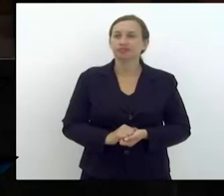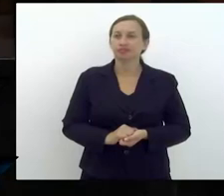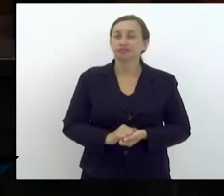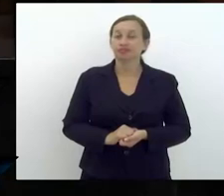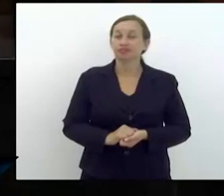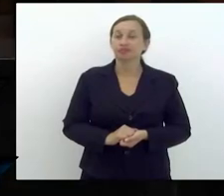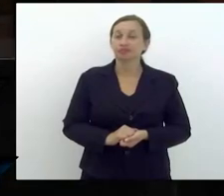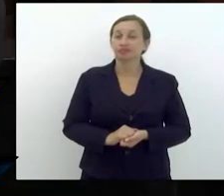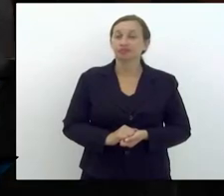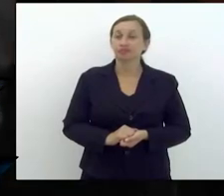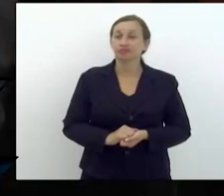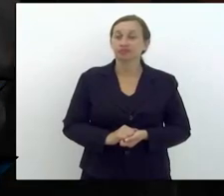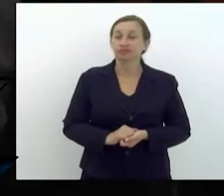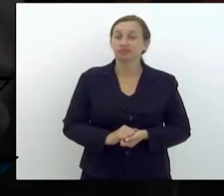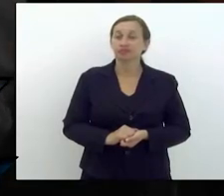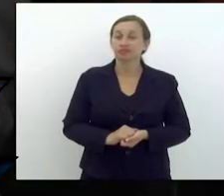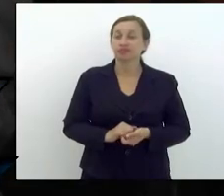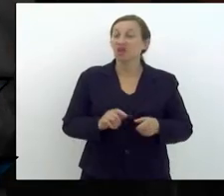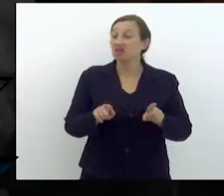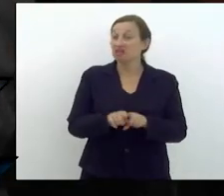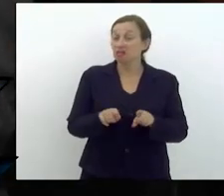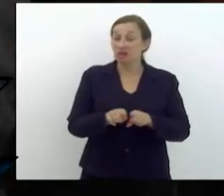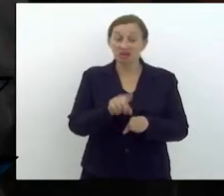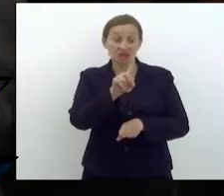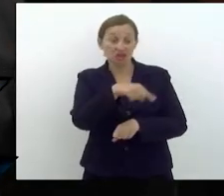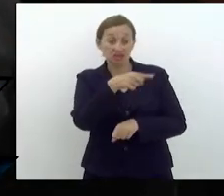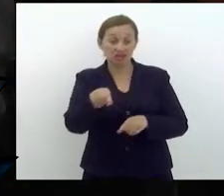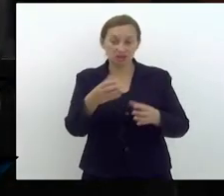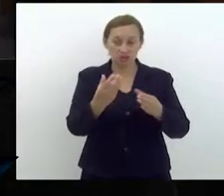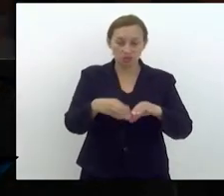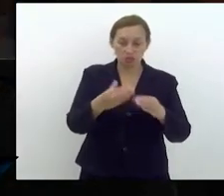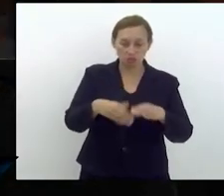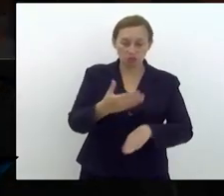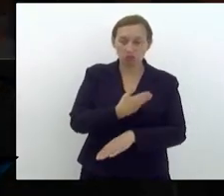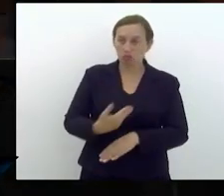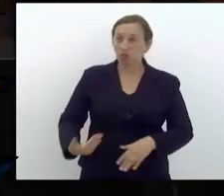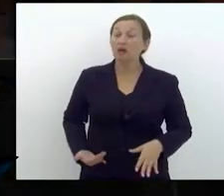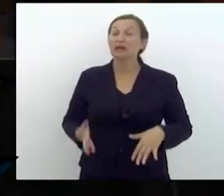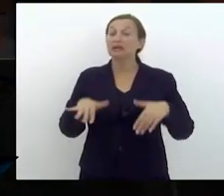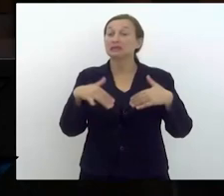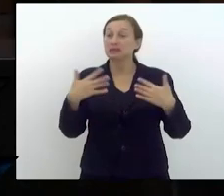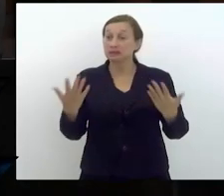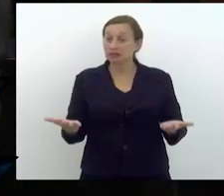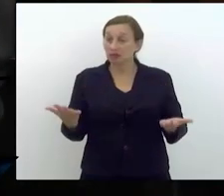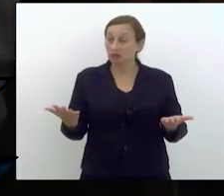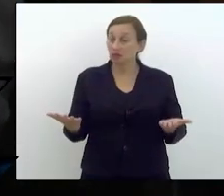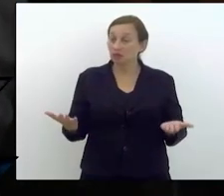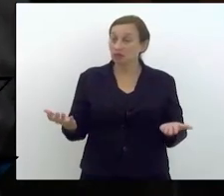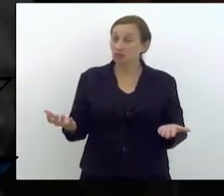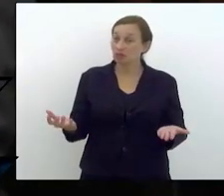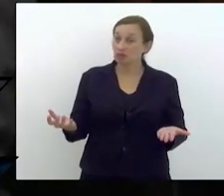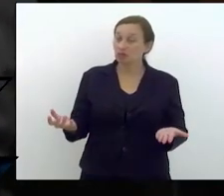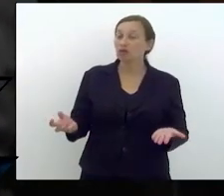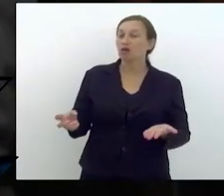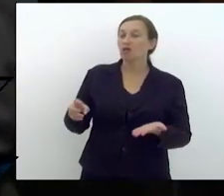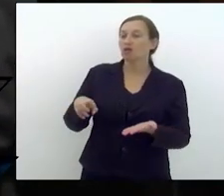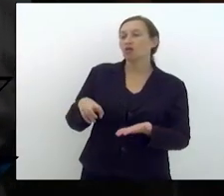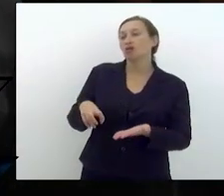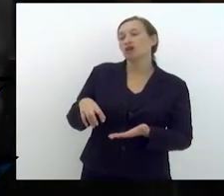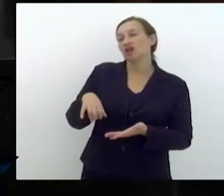nem mais concurso público então é um arcabouço trágico